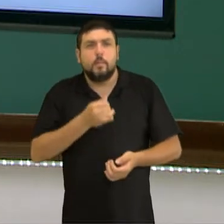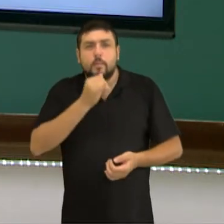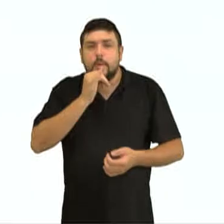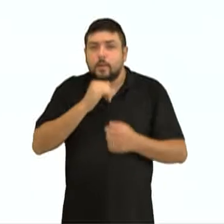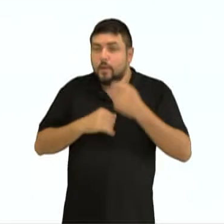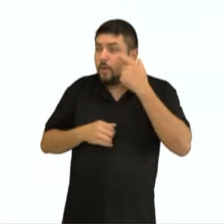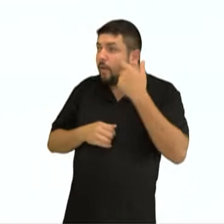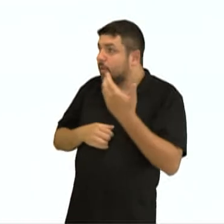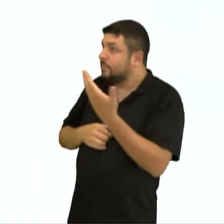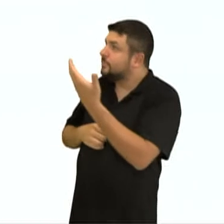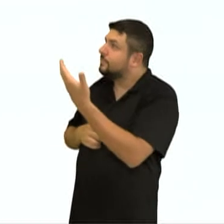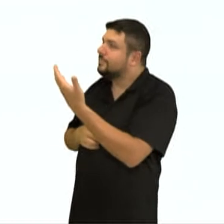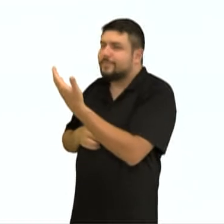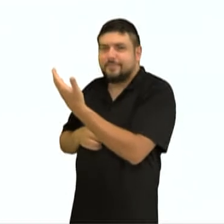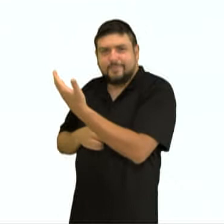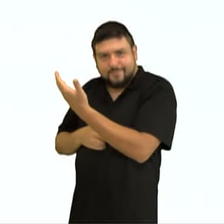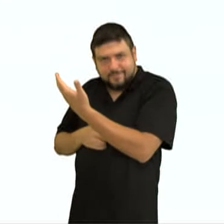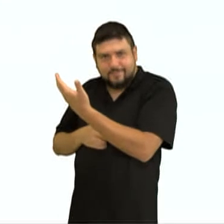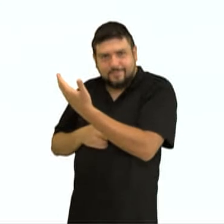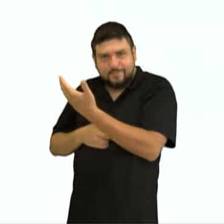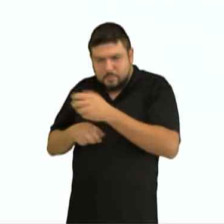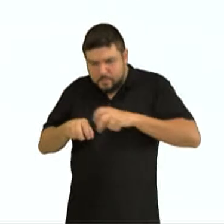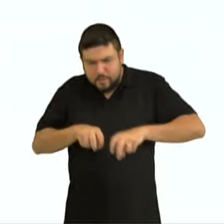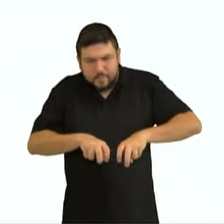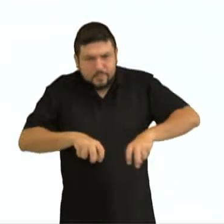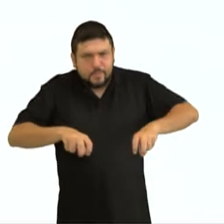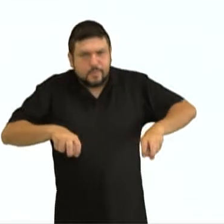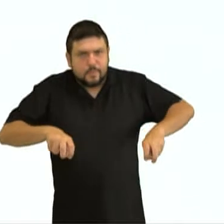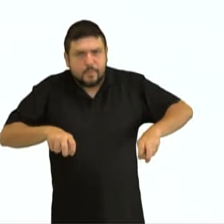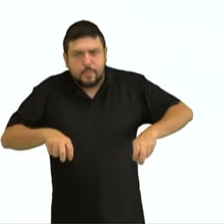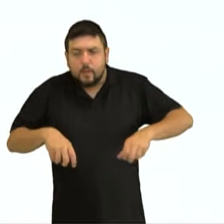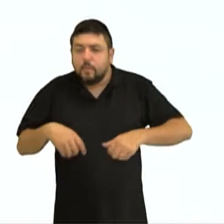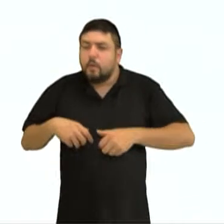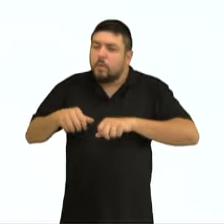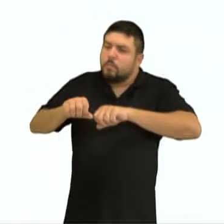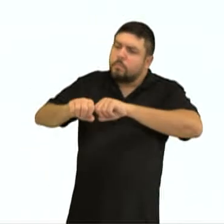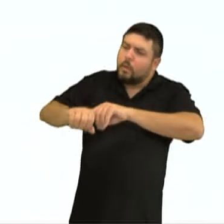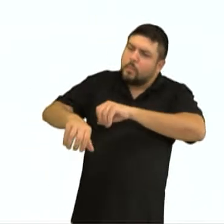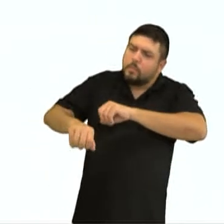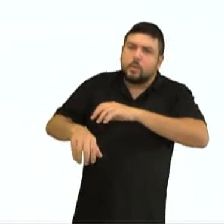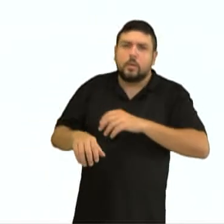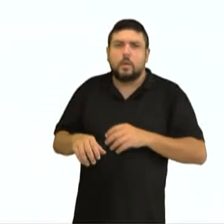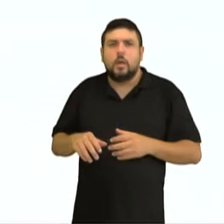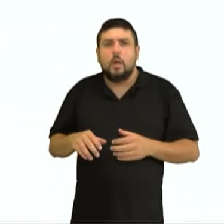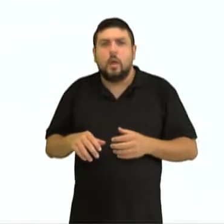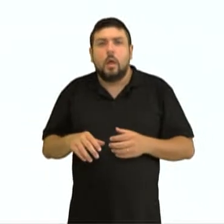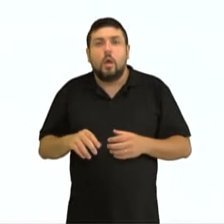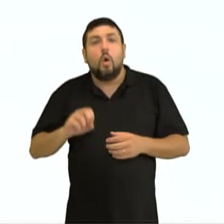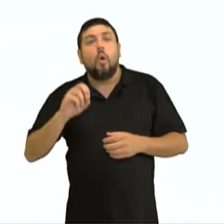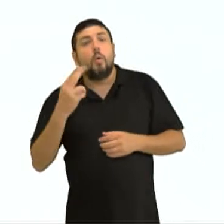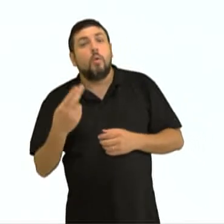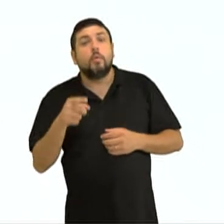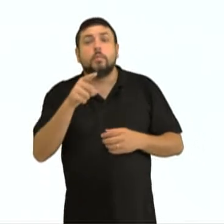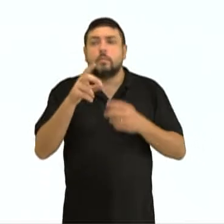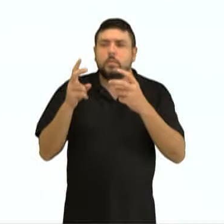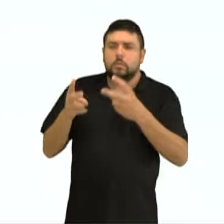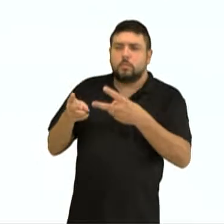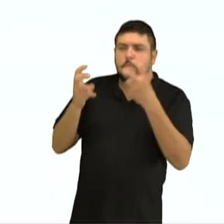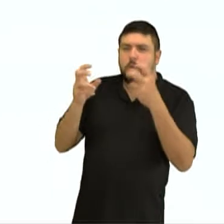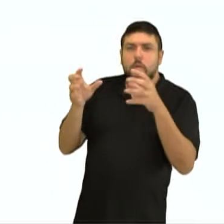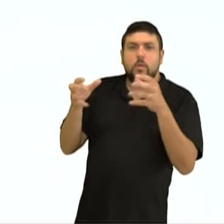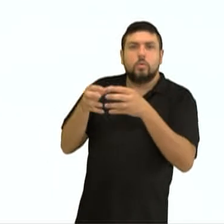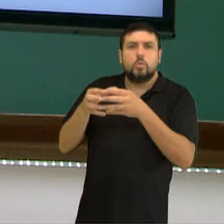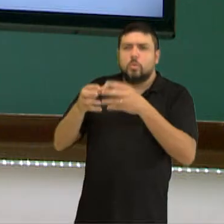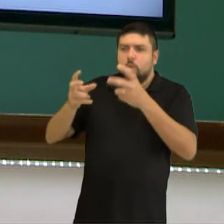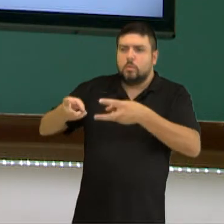as regras, não necessariamente que te falou, mas que você observou. Neste grupo eu posso fazer isso e neste grupo eu